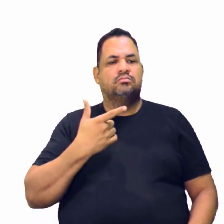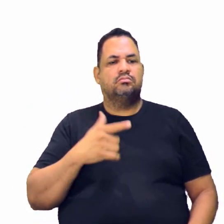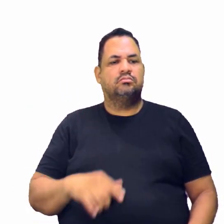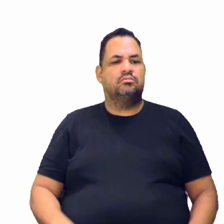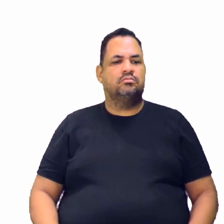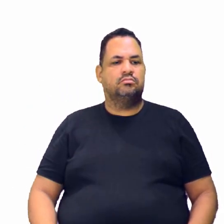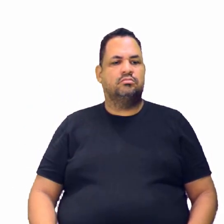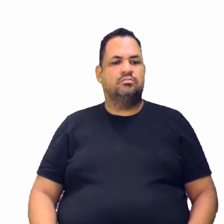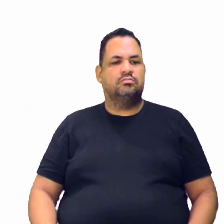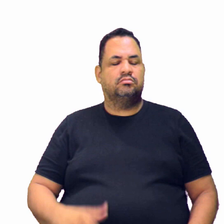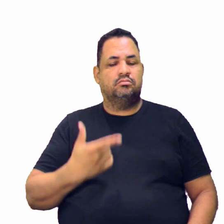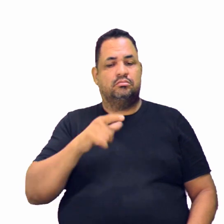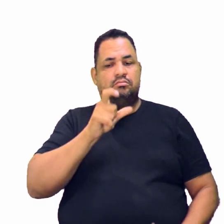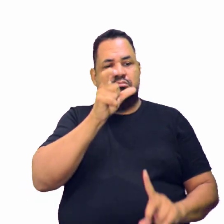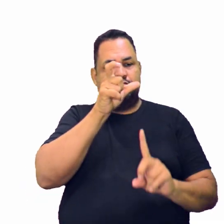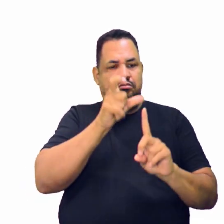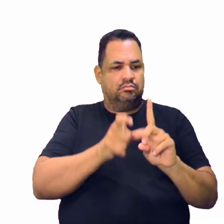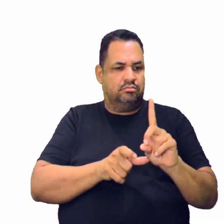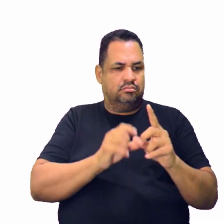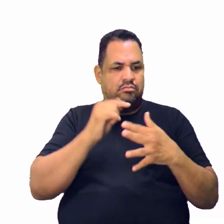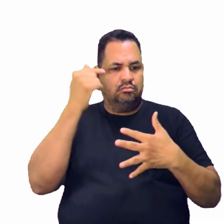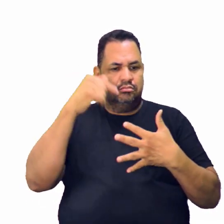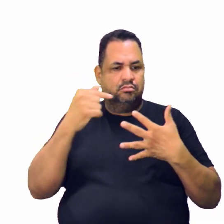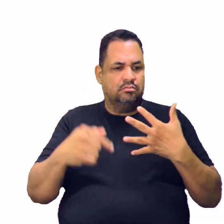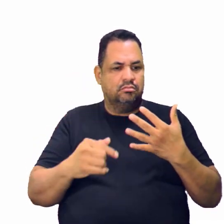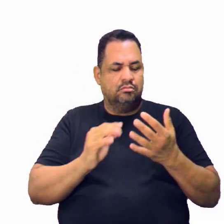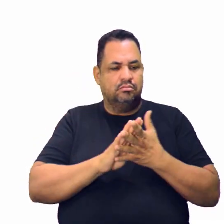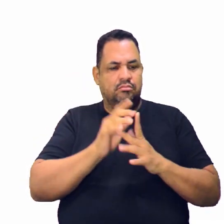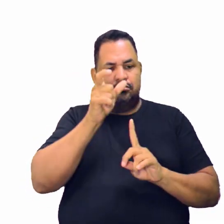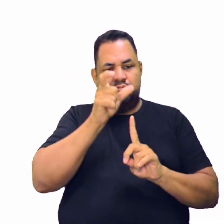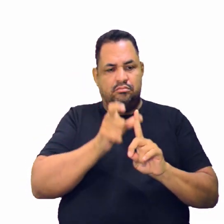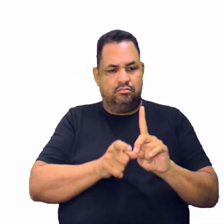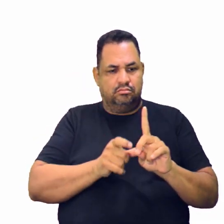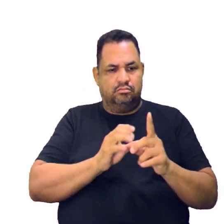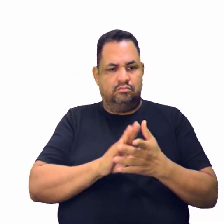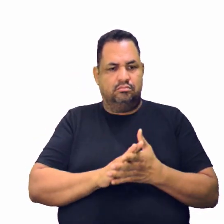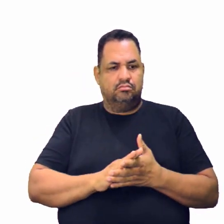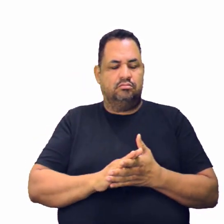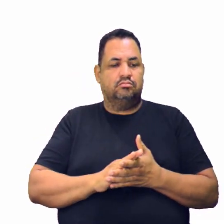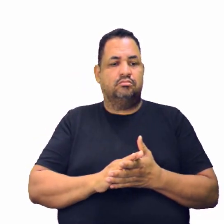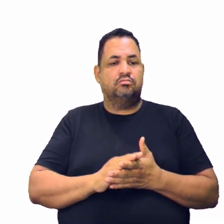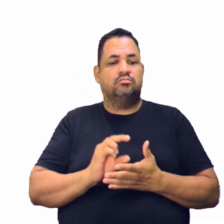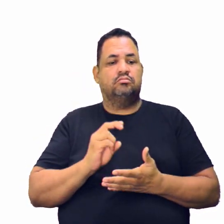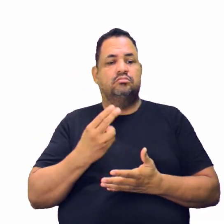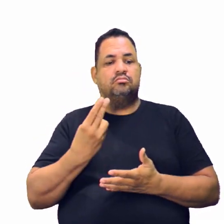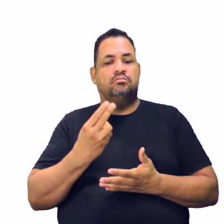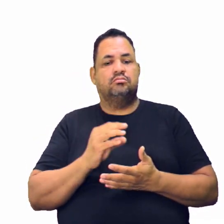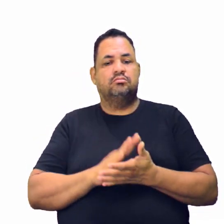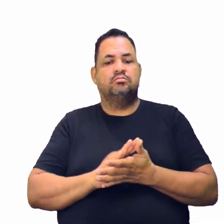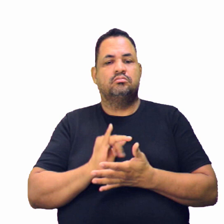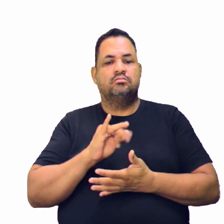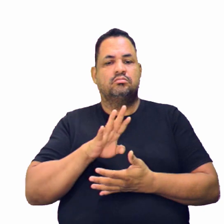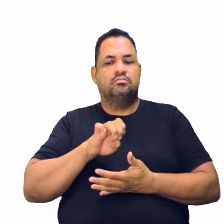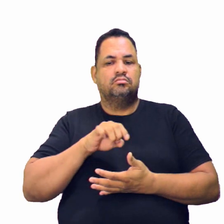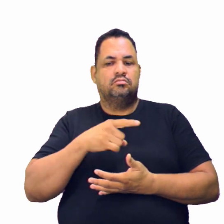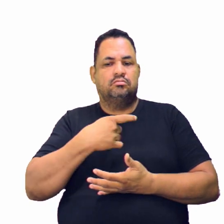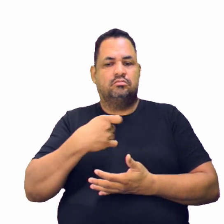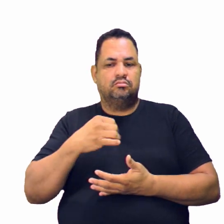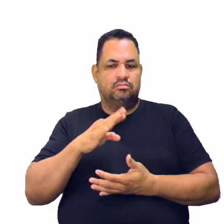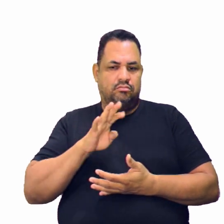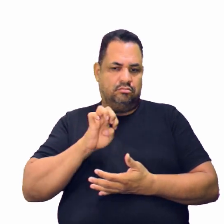terá sujeito. Vai ser a classificação é oração sem sujeito ou sujeito